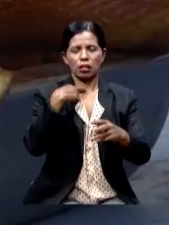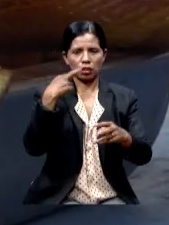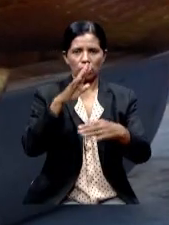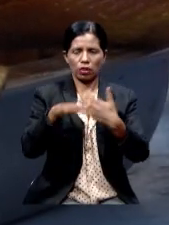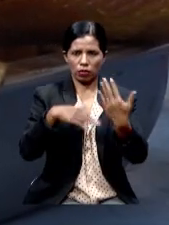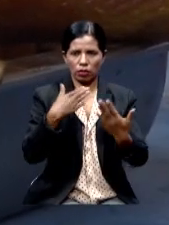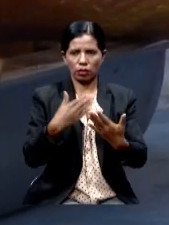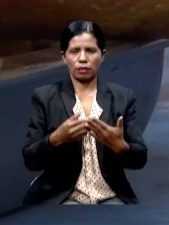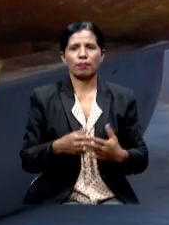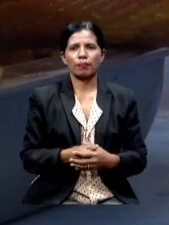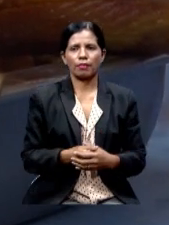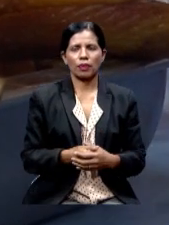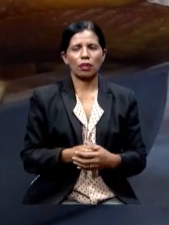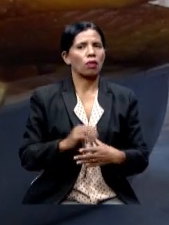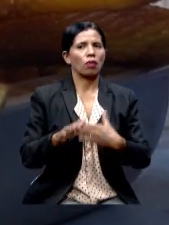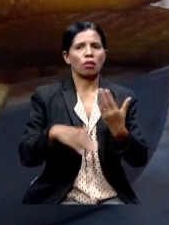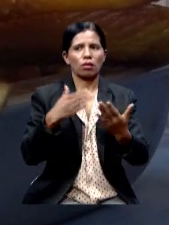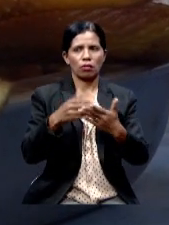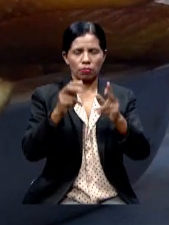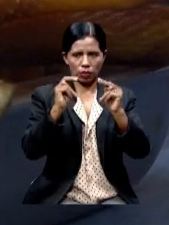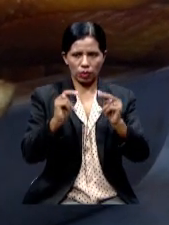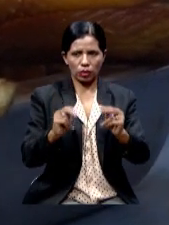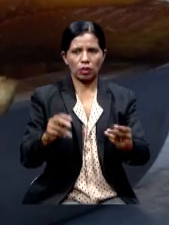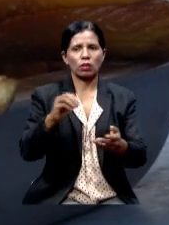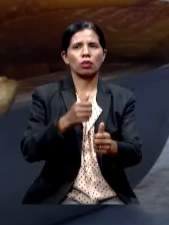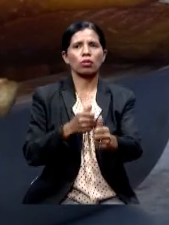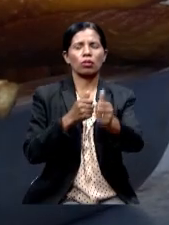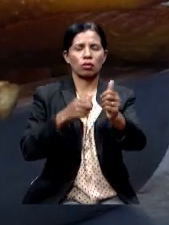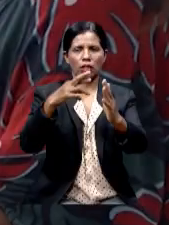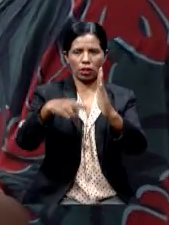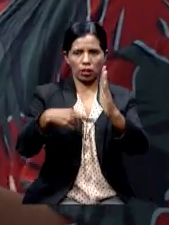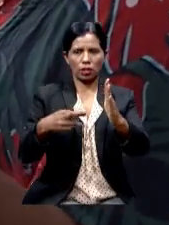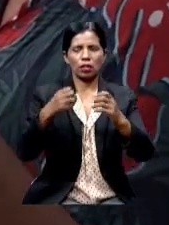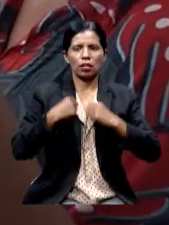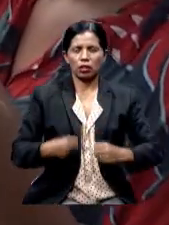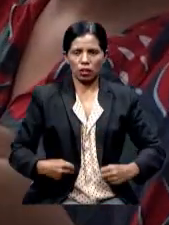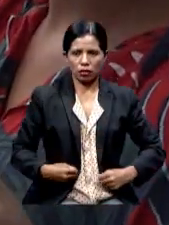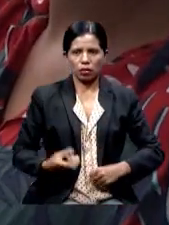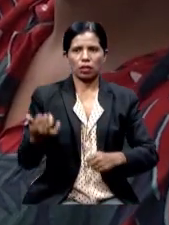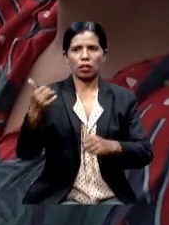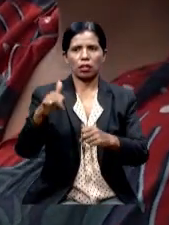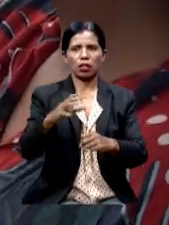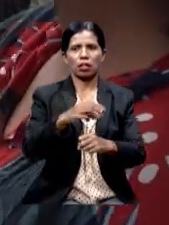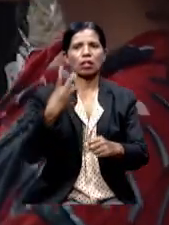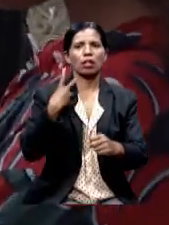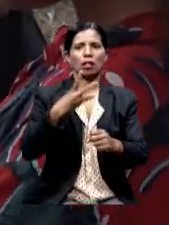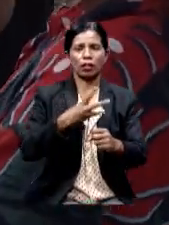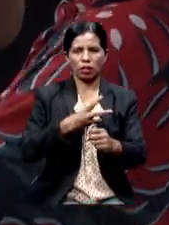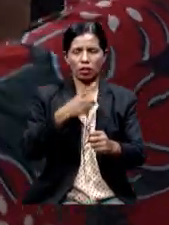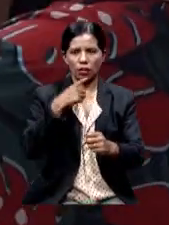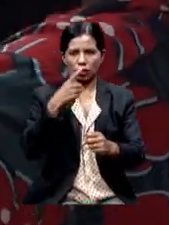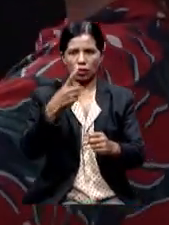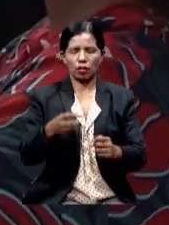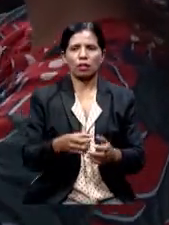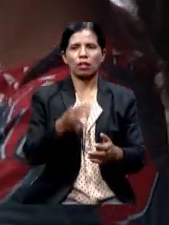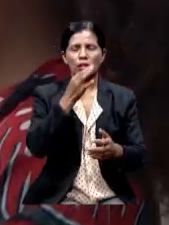sira geralmente precisa preencher critérios saúde indígena nebe maka ita ita bolo dia